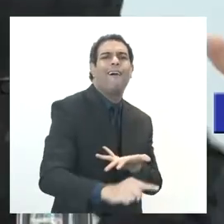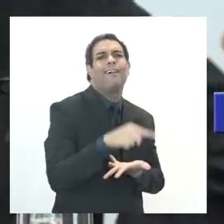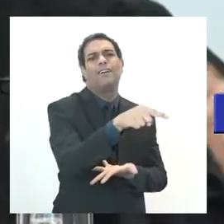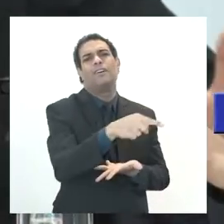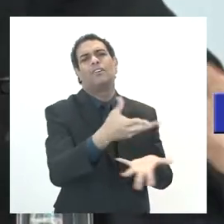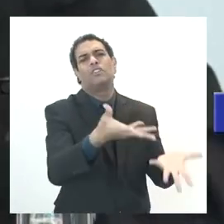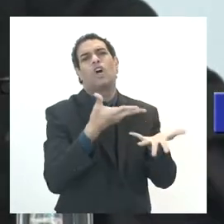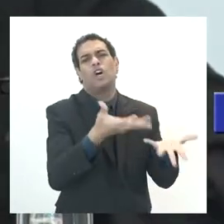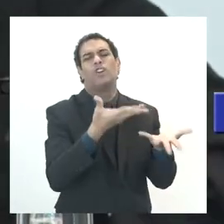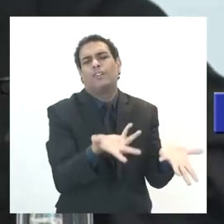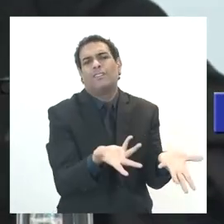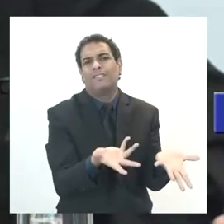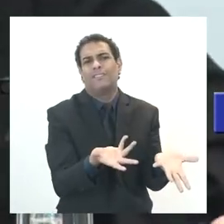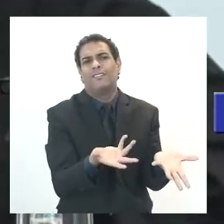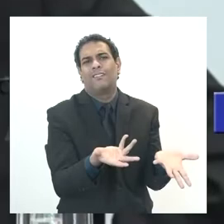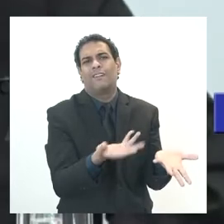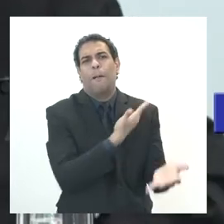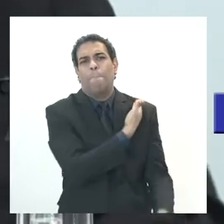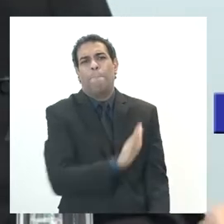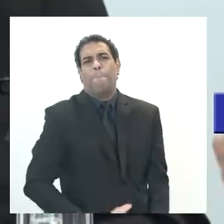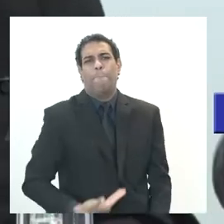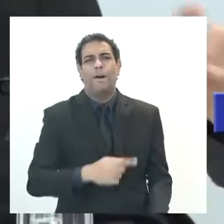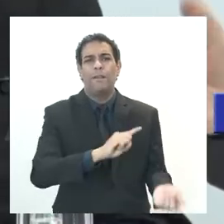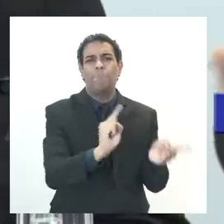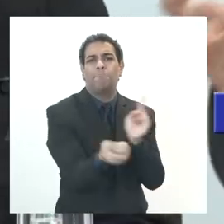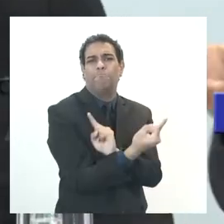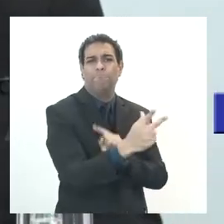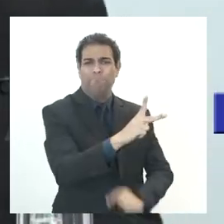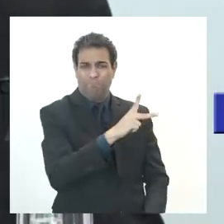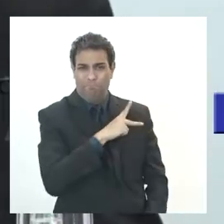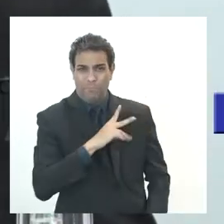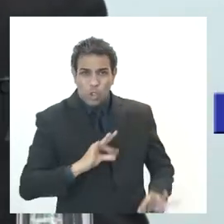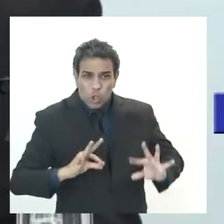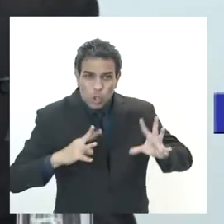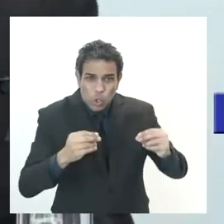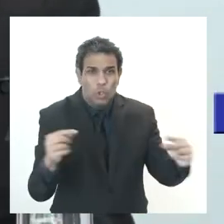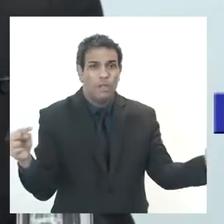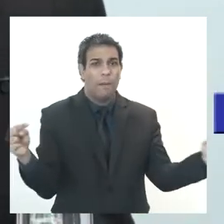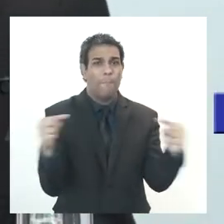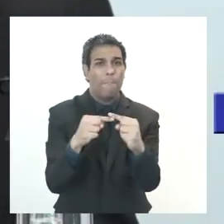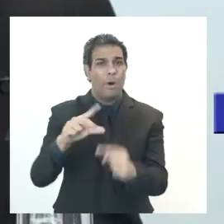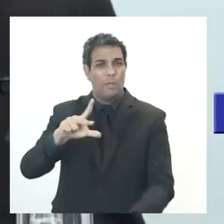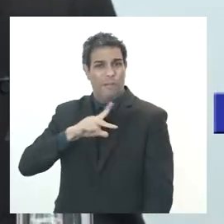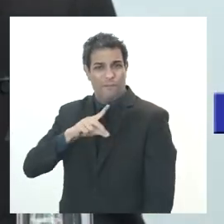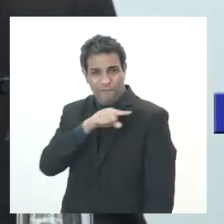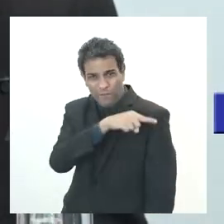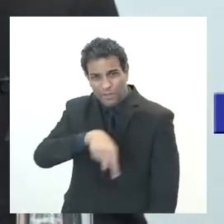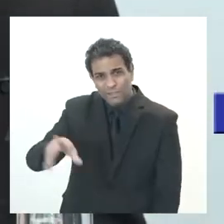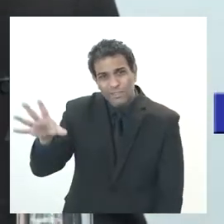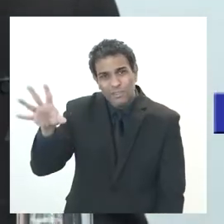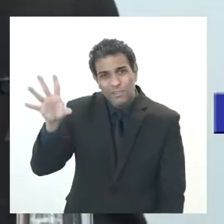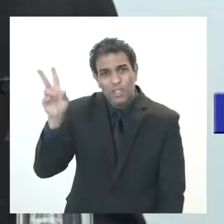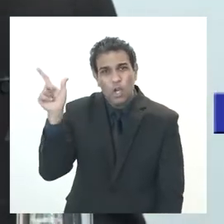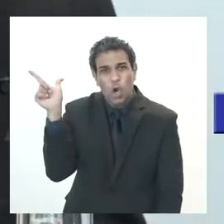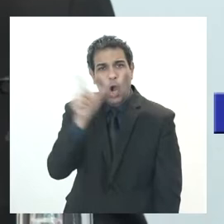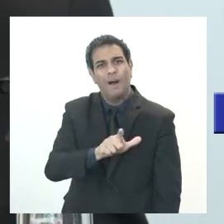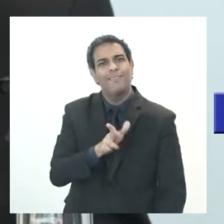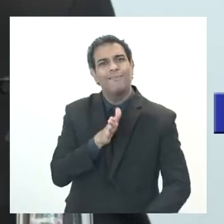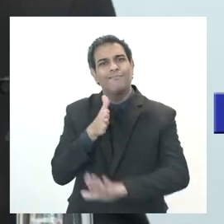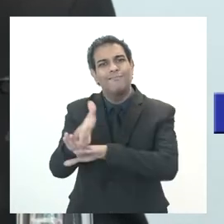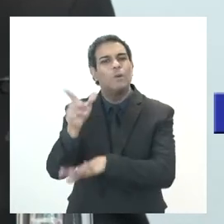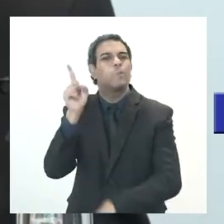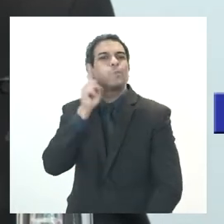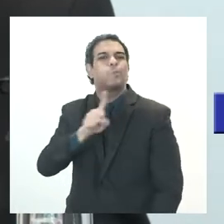em estatizar estatizar estatizar quando na verdade tudo funciona melhor eu perguntei você consegue ir pro Estados Unidos e